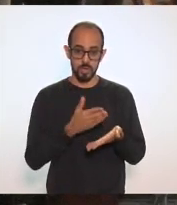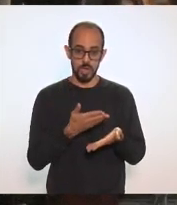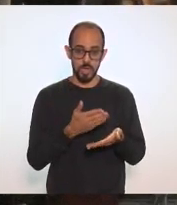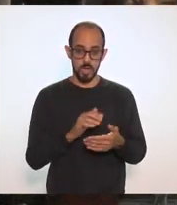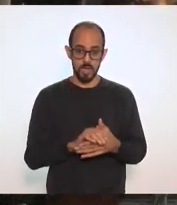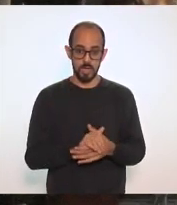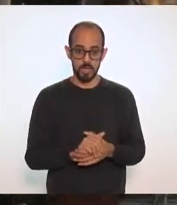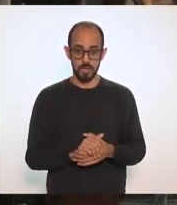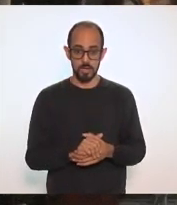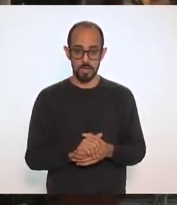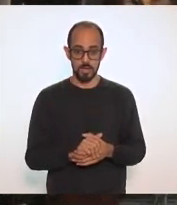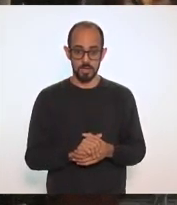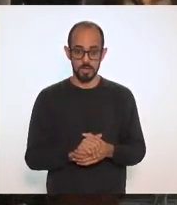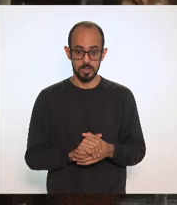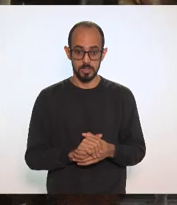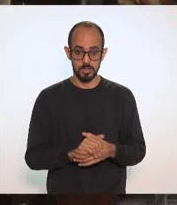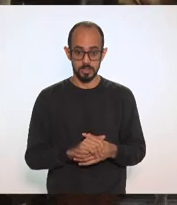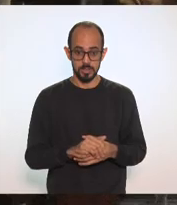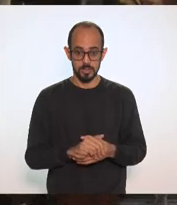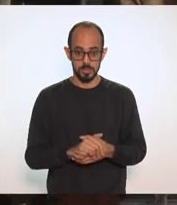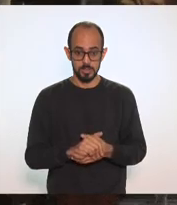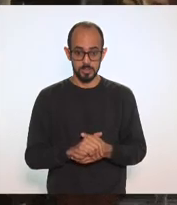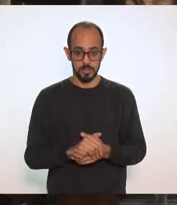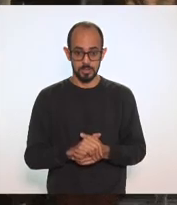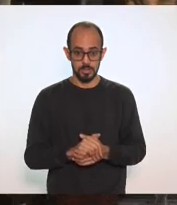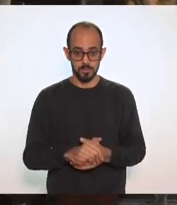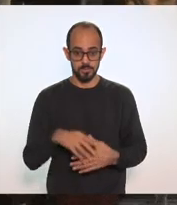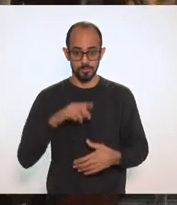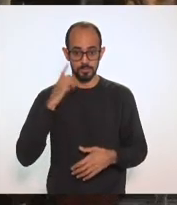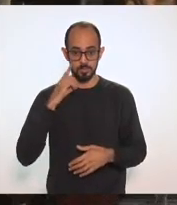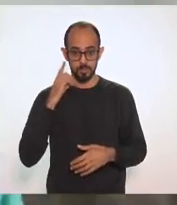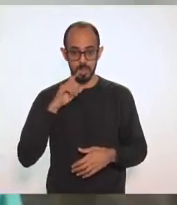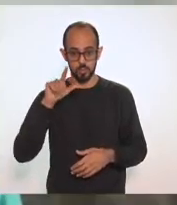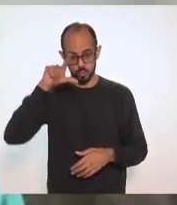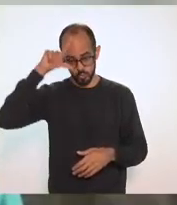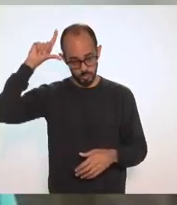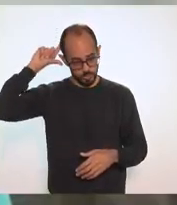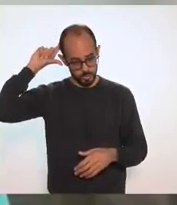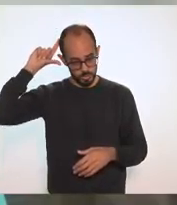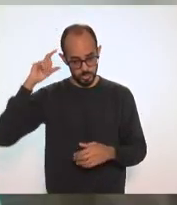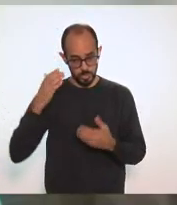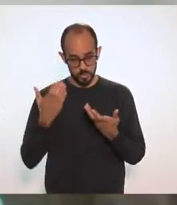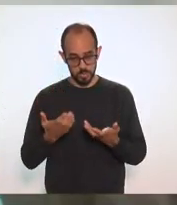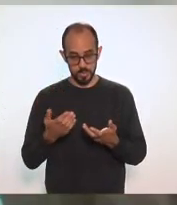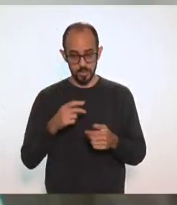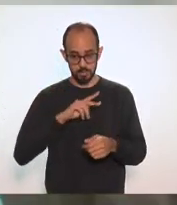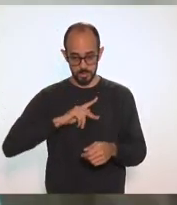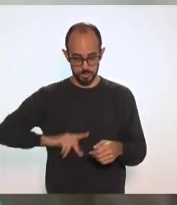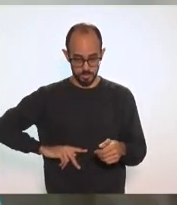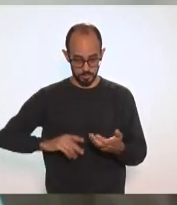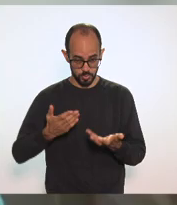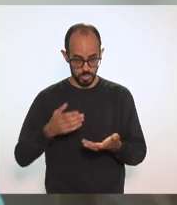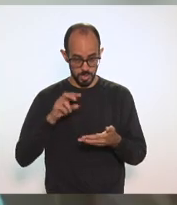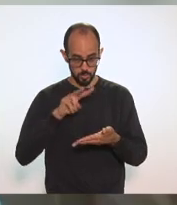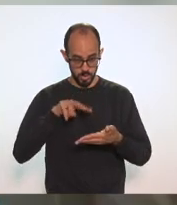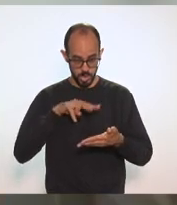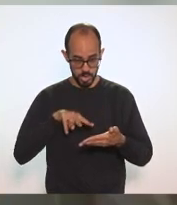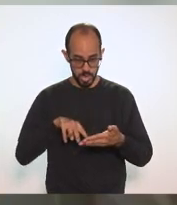que eu só disse aqui... Deputado Luiz. Presidente, eu queria só ler o artigo